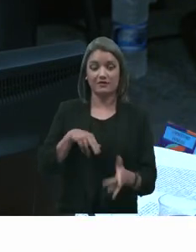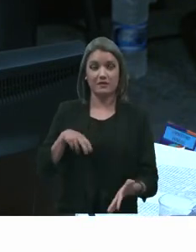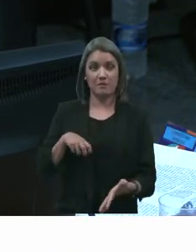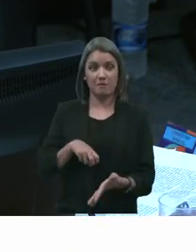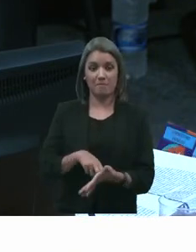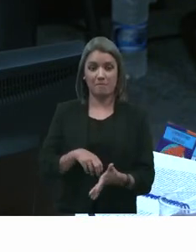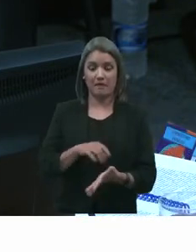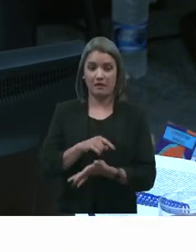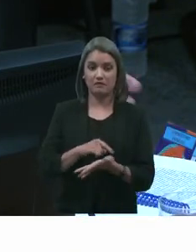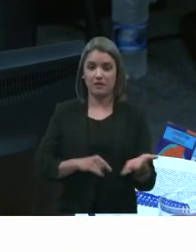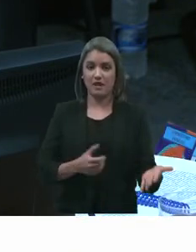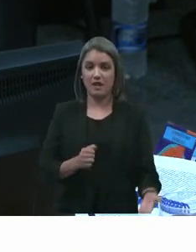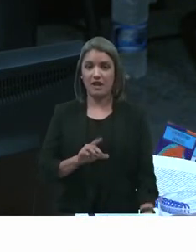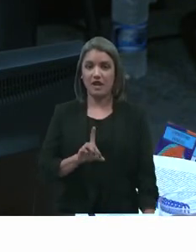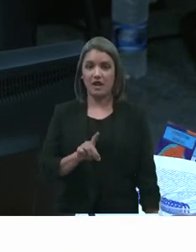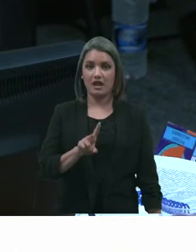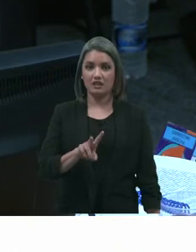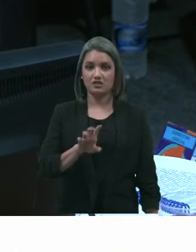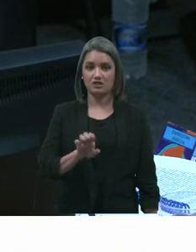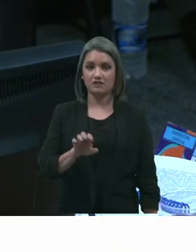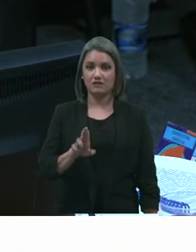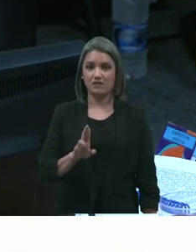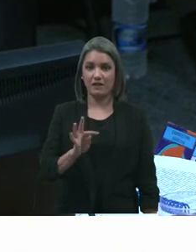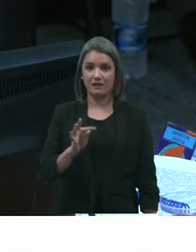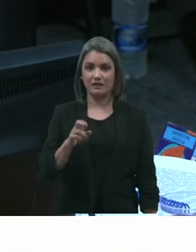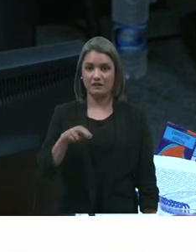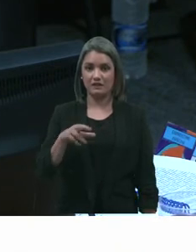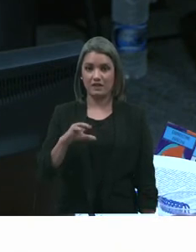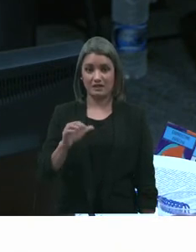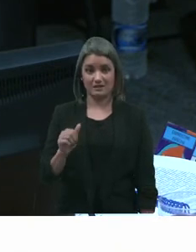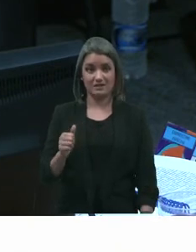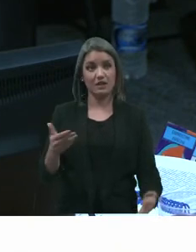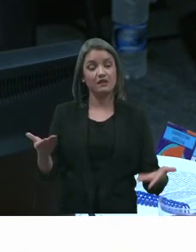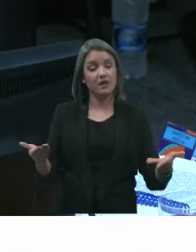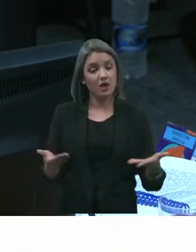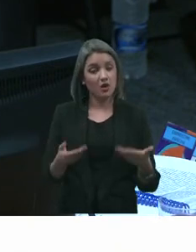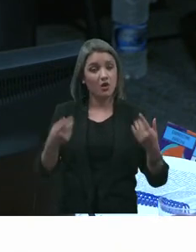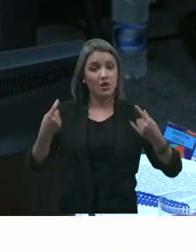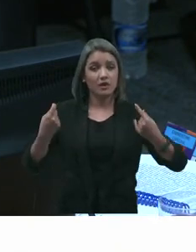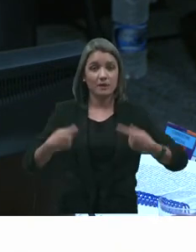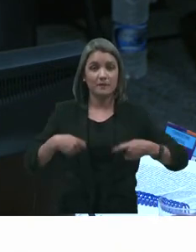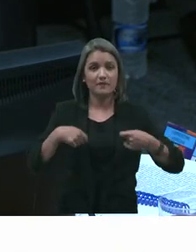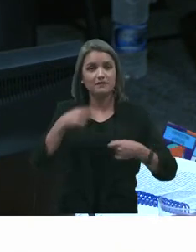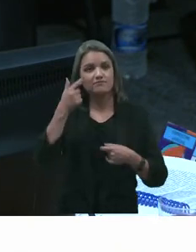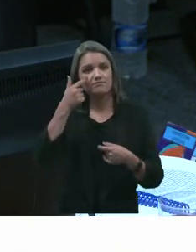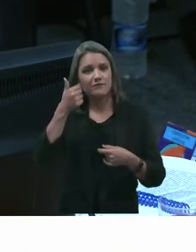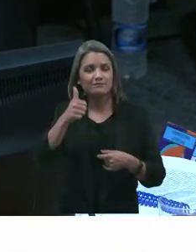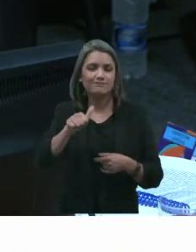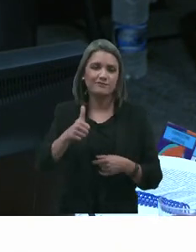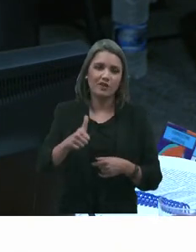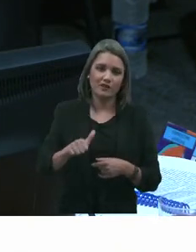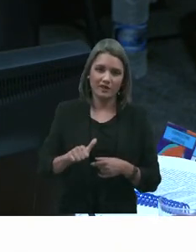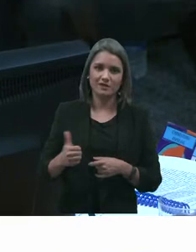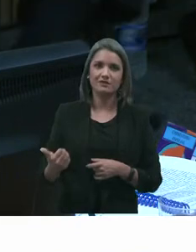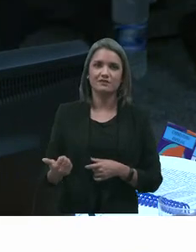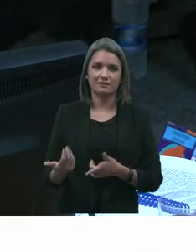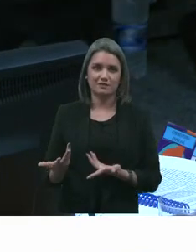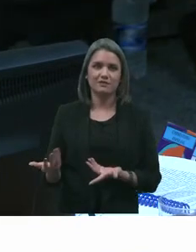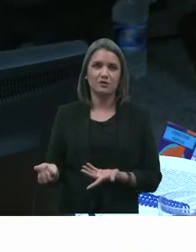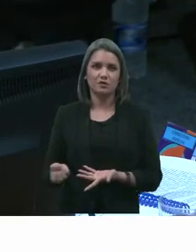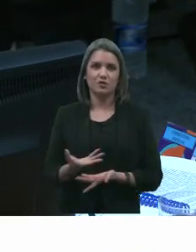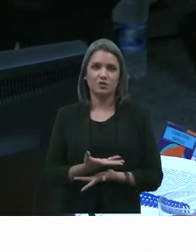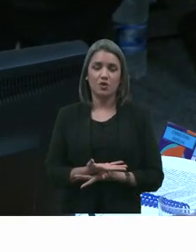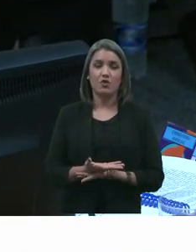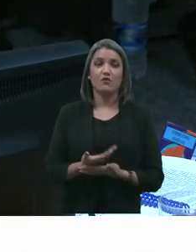de advertência e que agora, creio, necessita uma nova avaliação, lá a